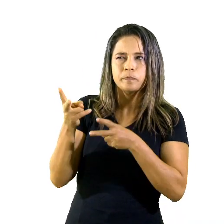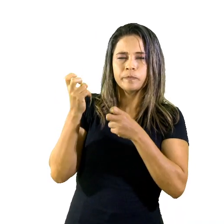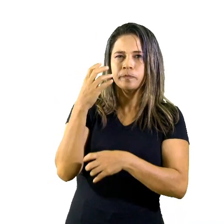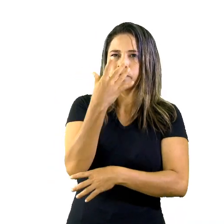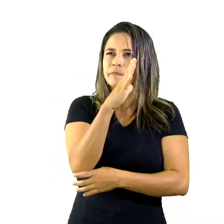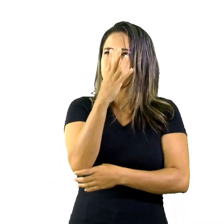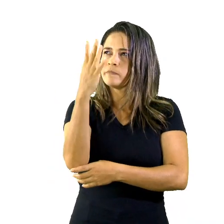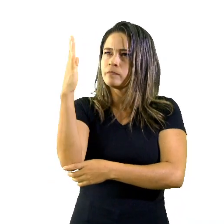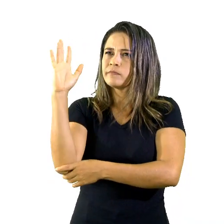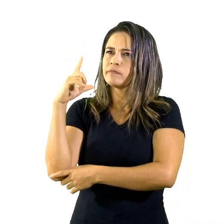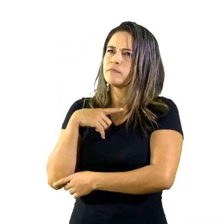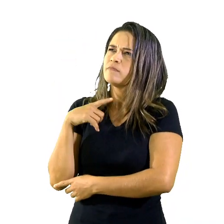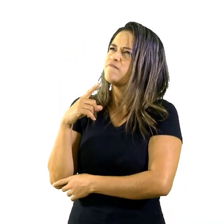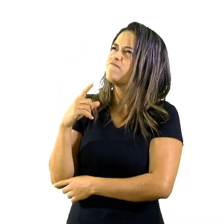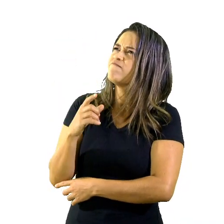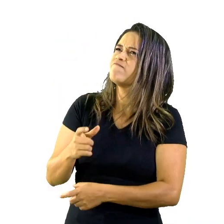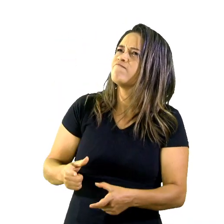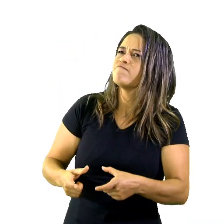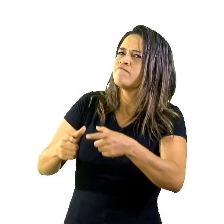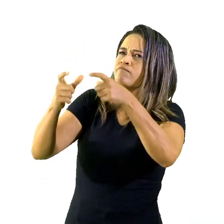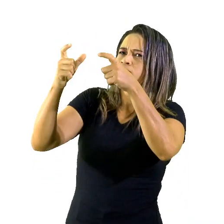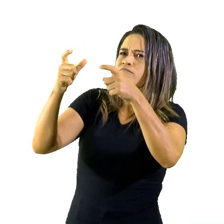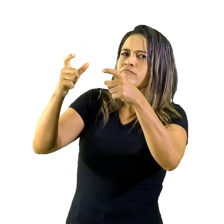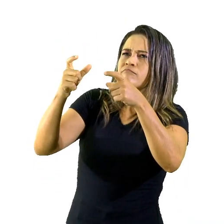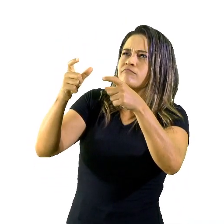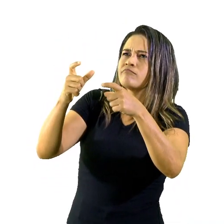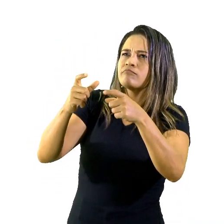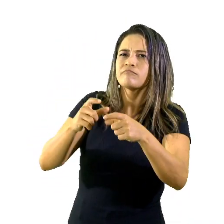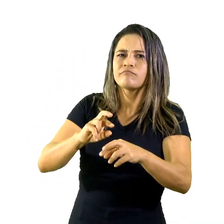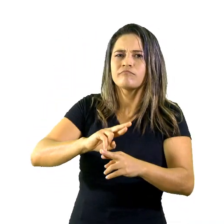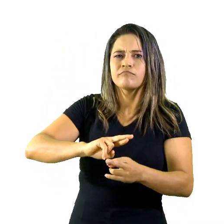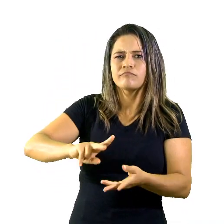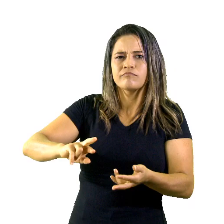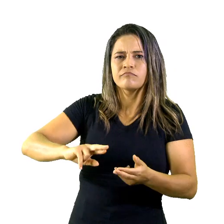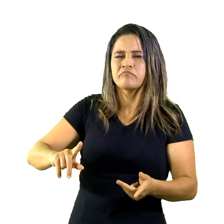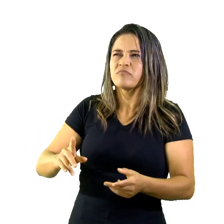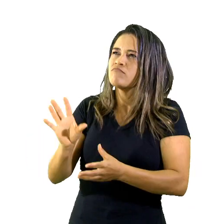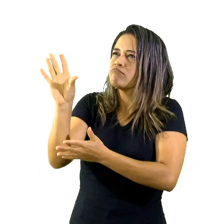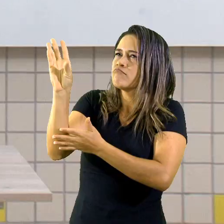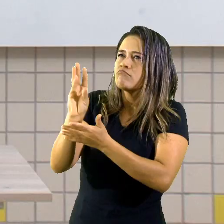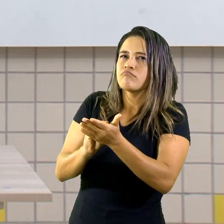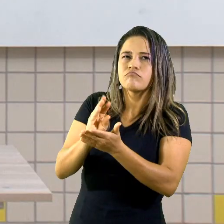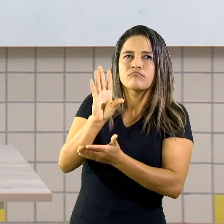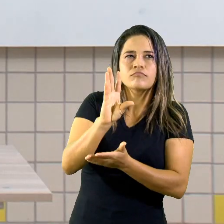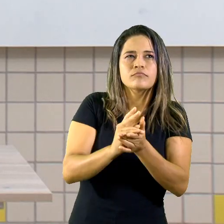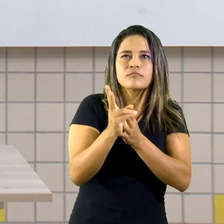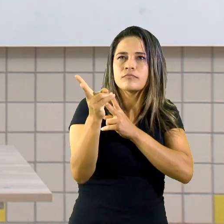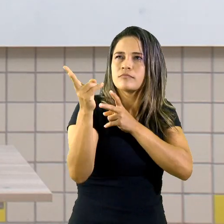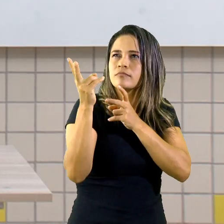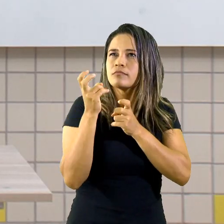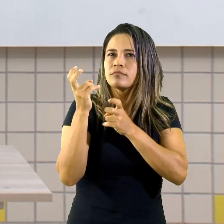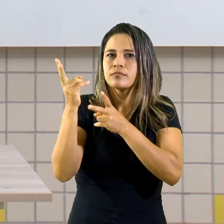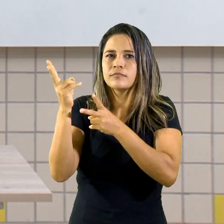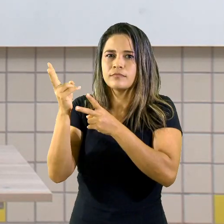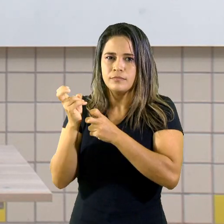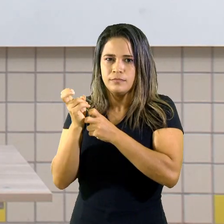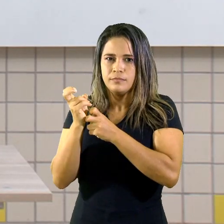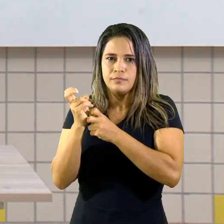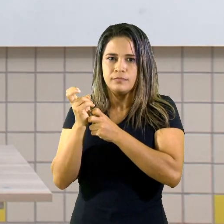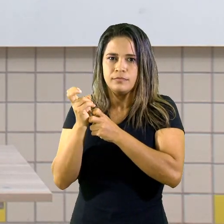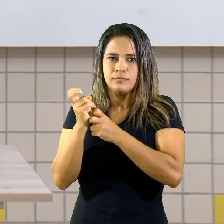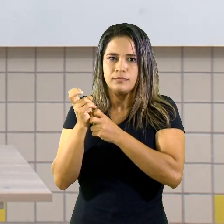ela tinha algumas formas. Ele começou a copiar essas formas, né? Copiou, percebeu, imagina só